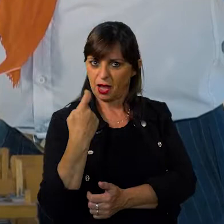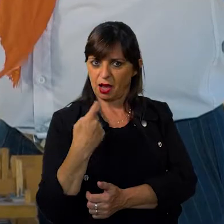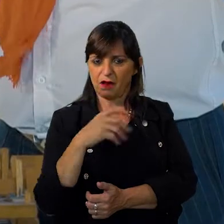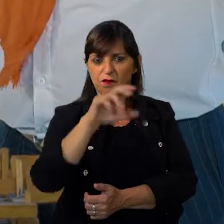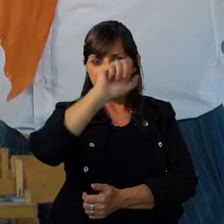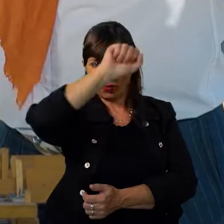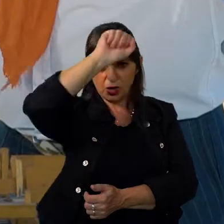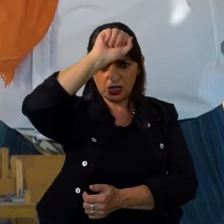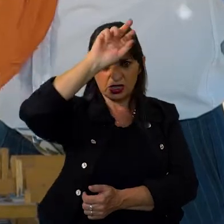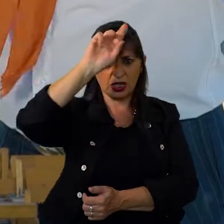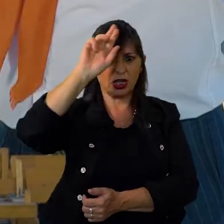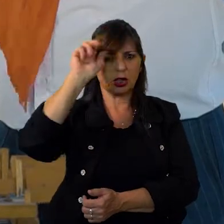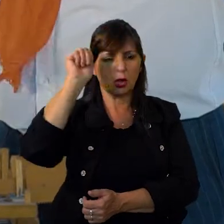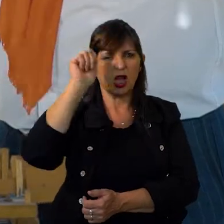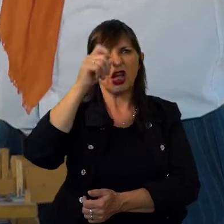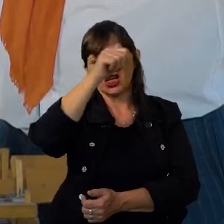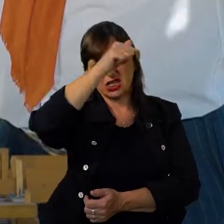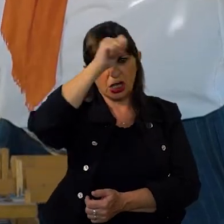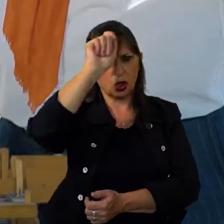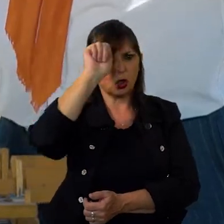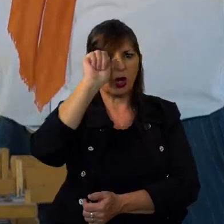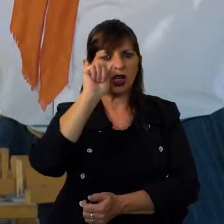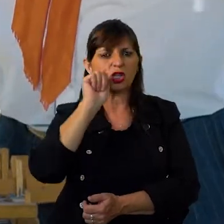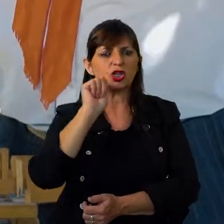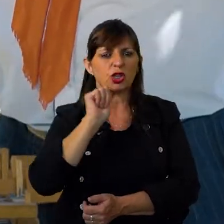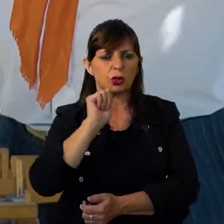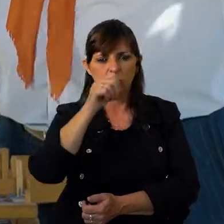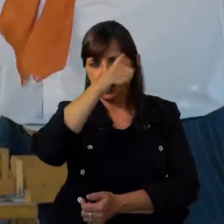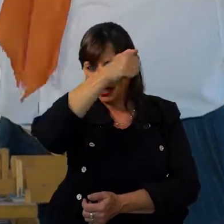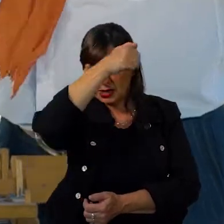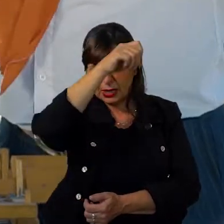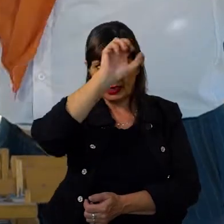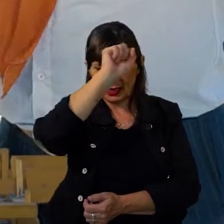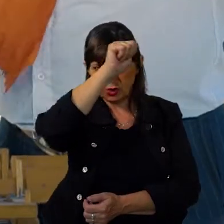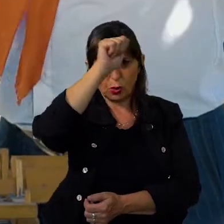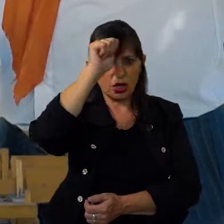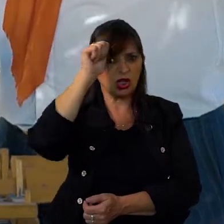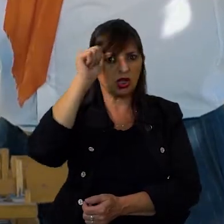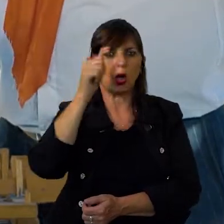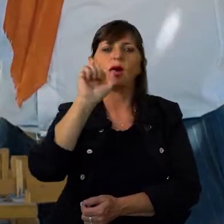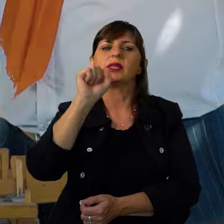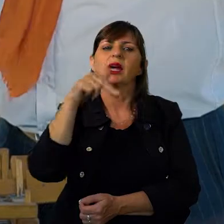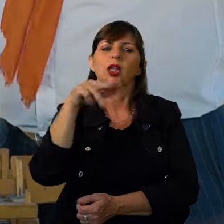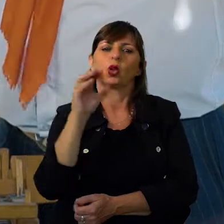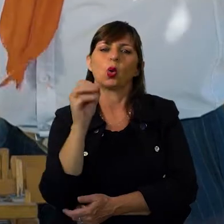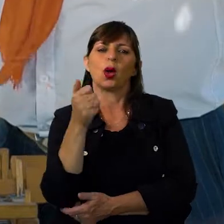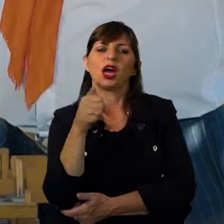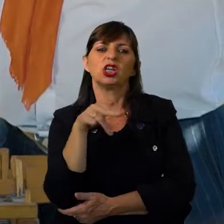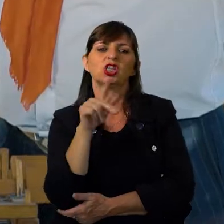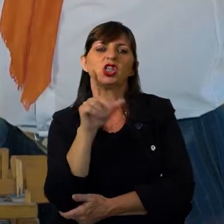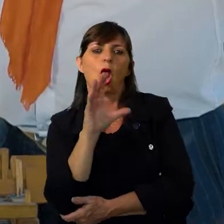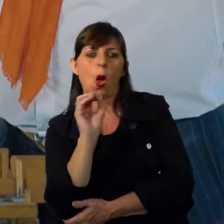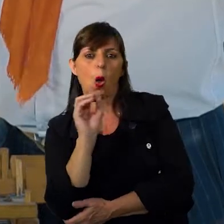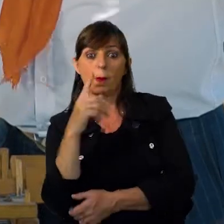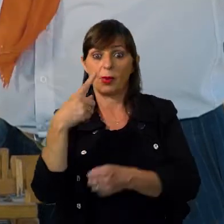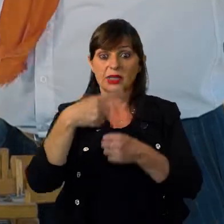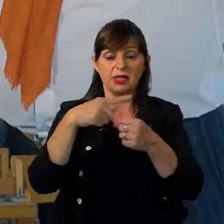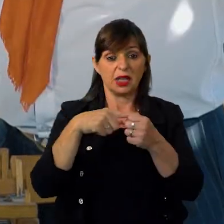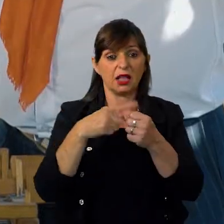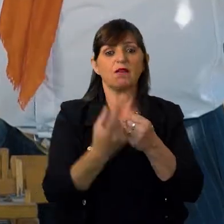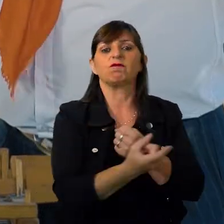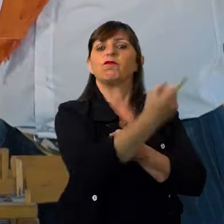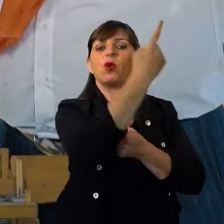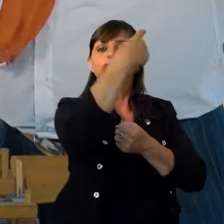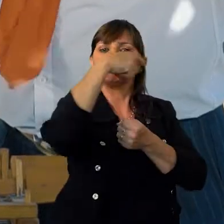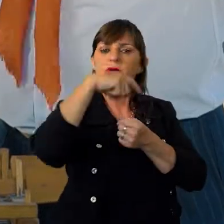até eles Tim depois quando o trem já estava em circulação ou então de caminhões tipo caminhão pau-de-arara como a gente